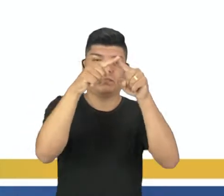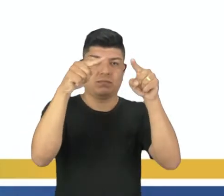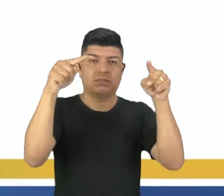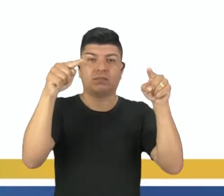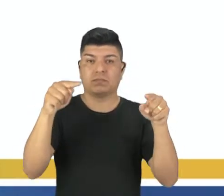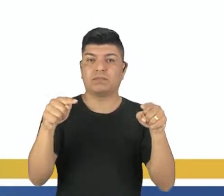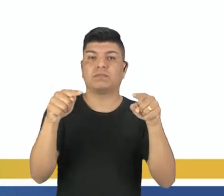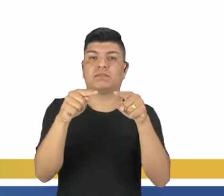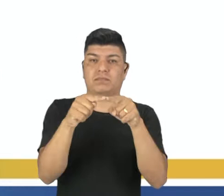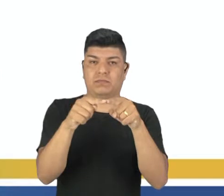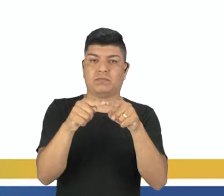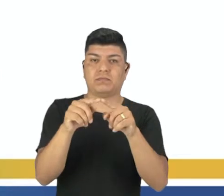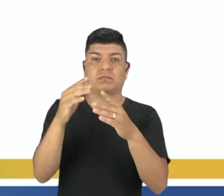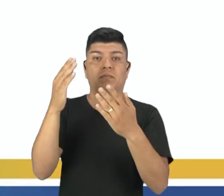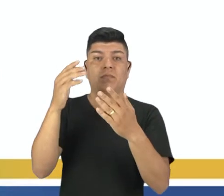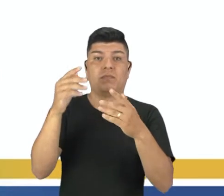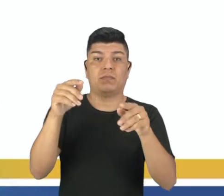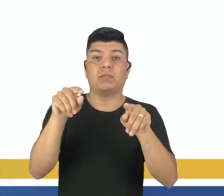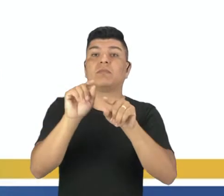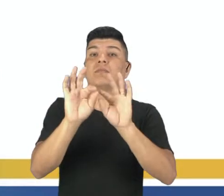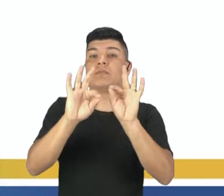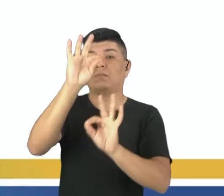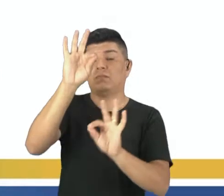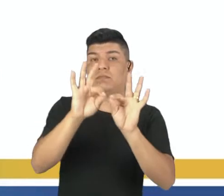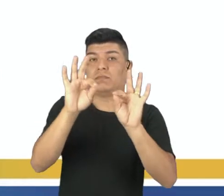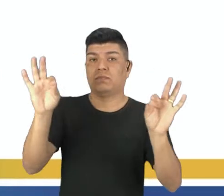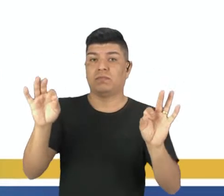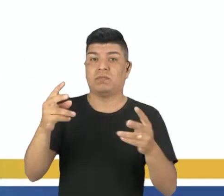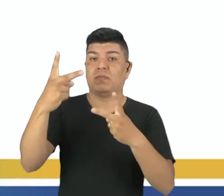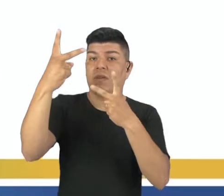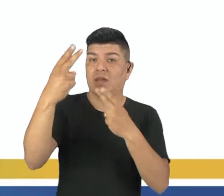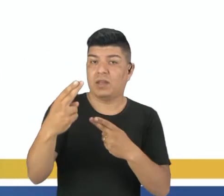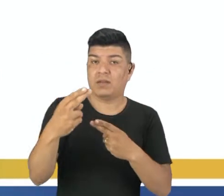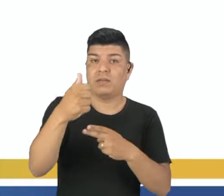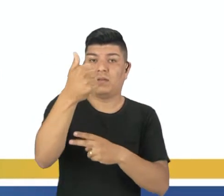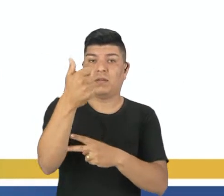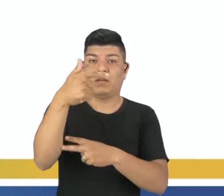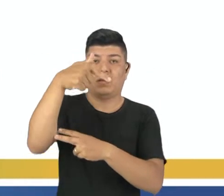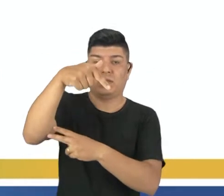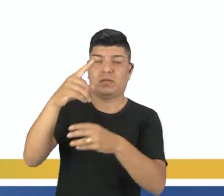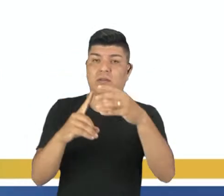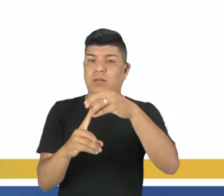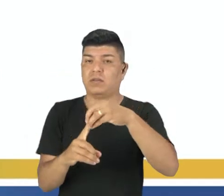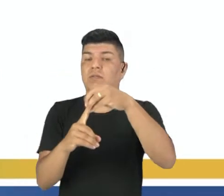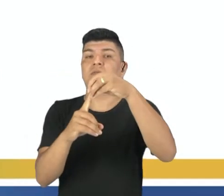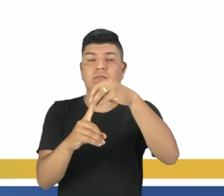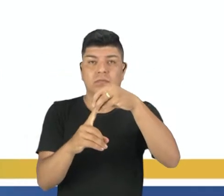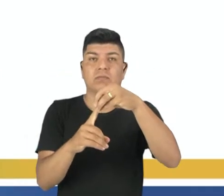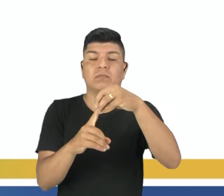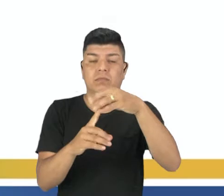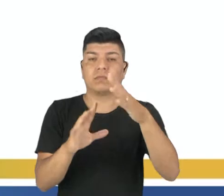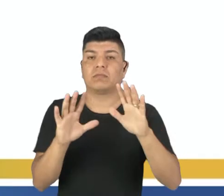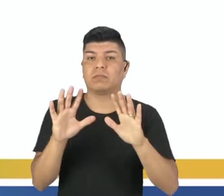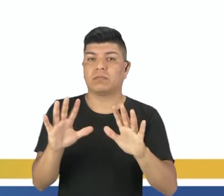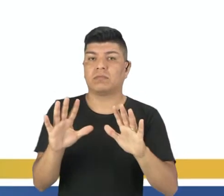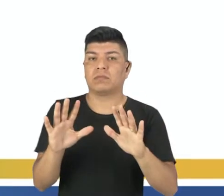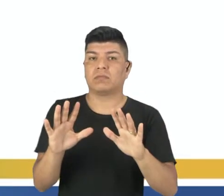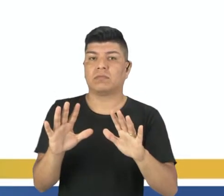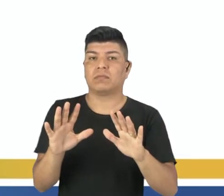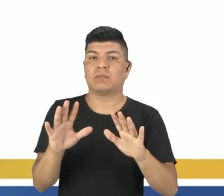dizemos aí que a sua área é igual a 17 né unidades aí é